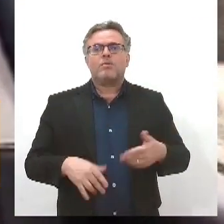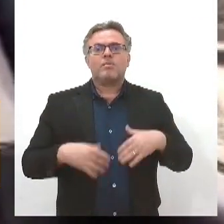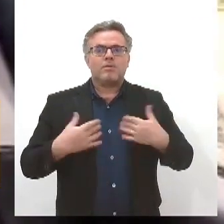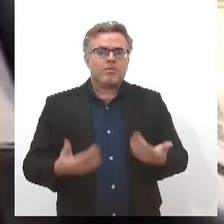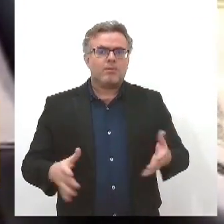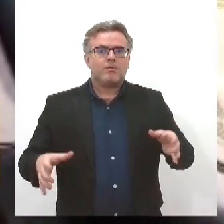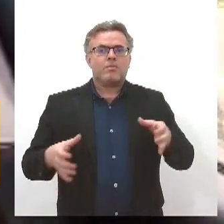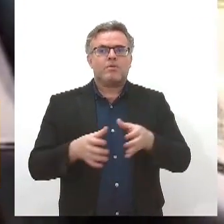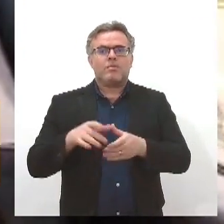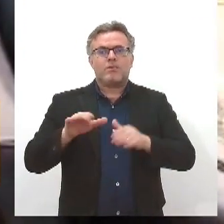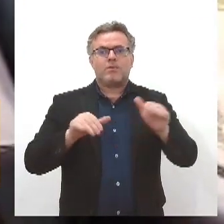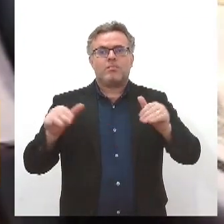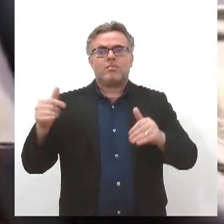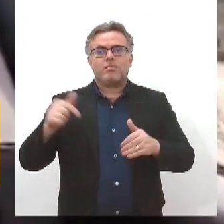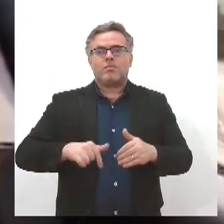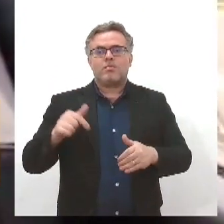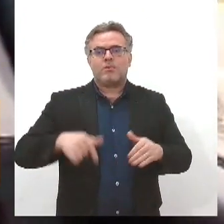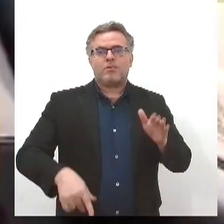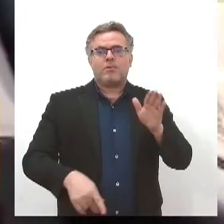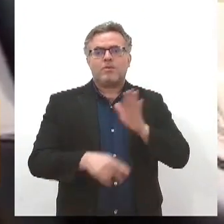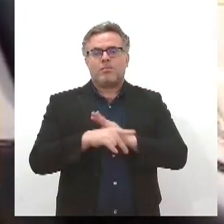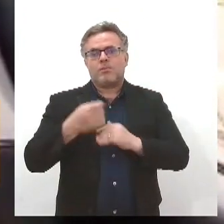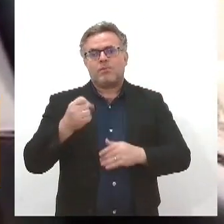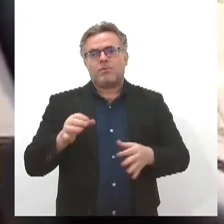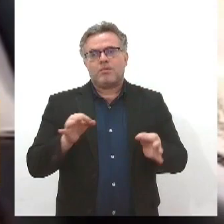é daqui mesmo do estado de Sergipe, são